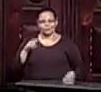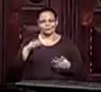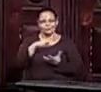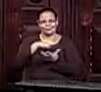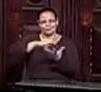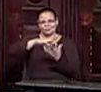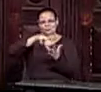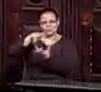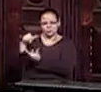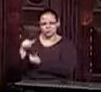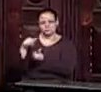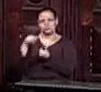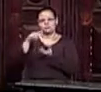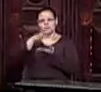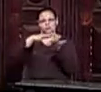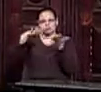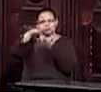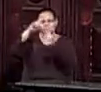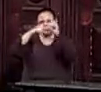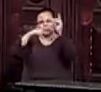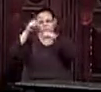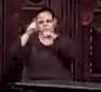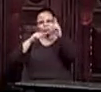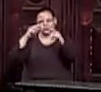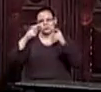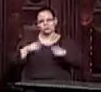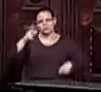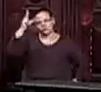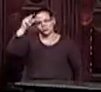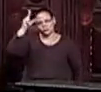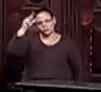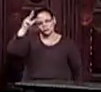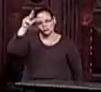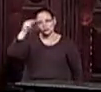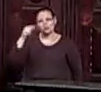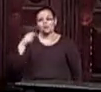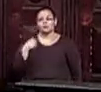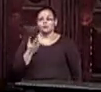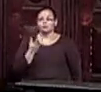gávea quero em primeiro lugar fazer uma preliminar